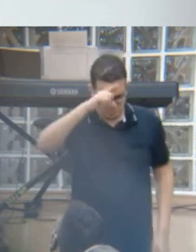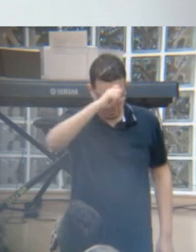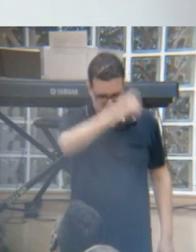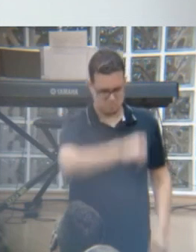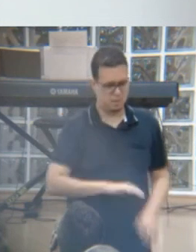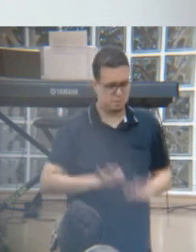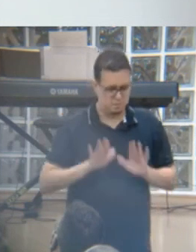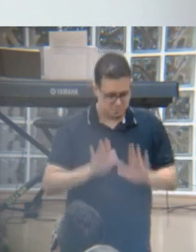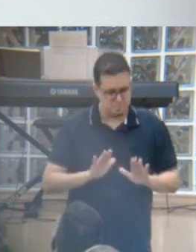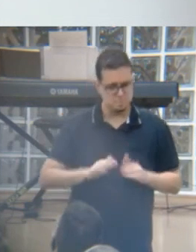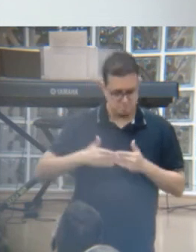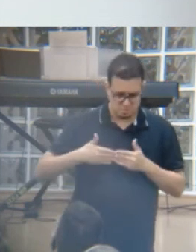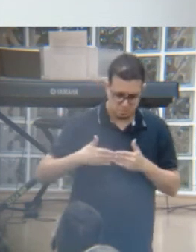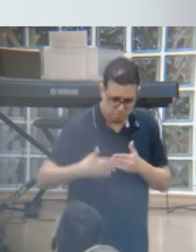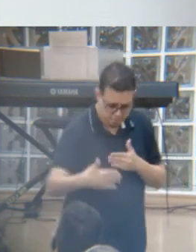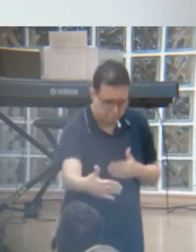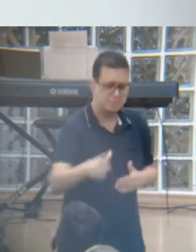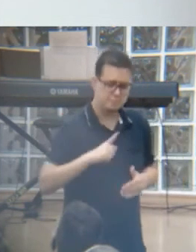virão.